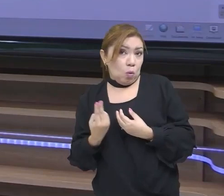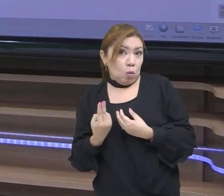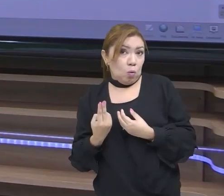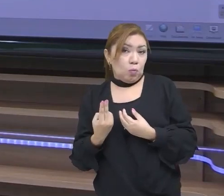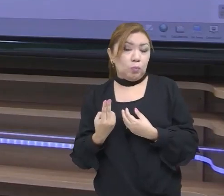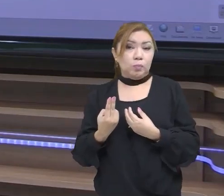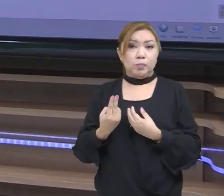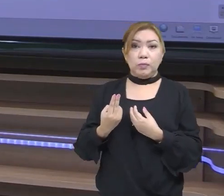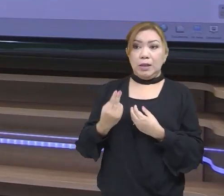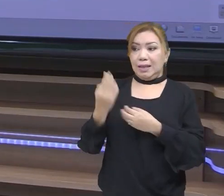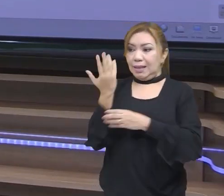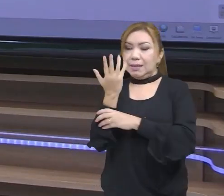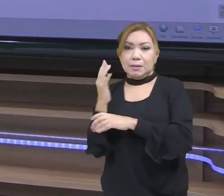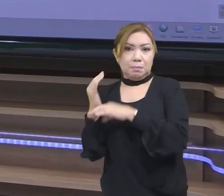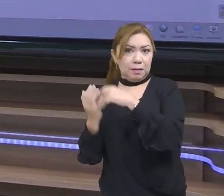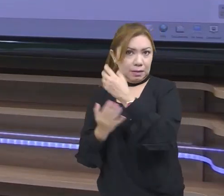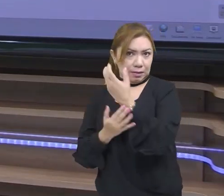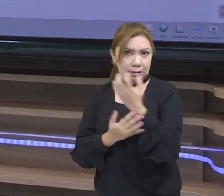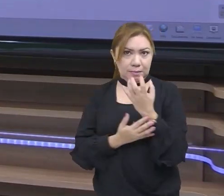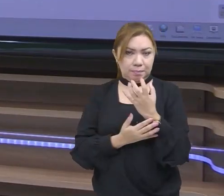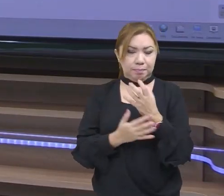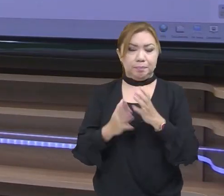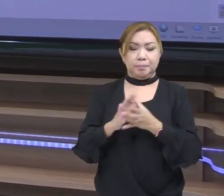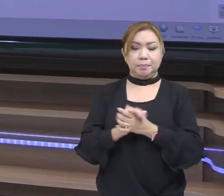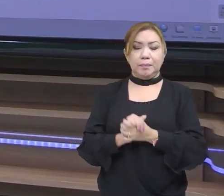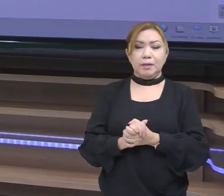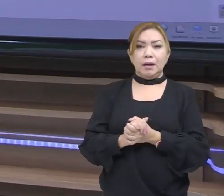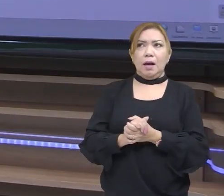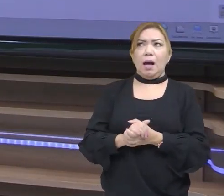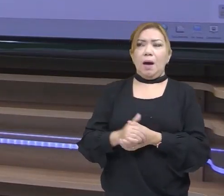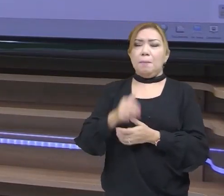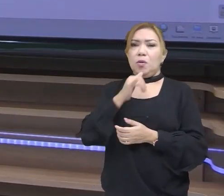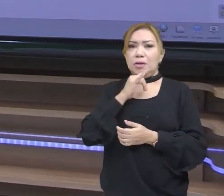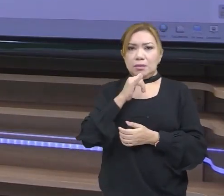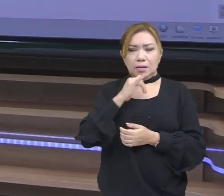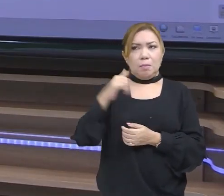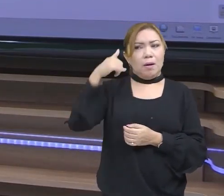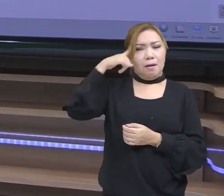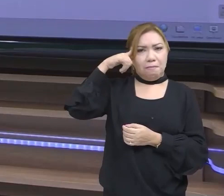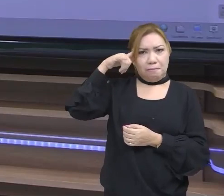também produz carne, né? Para ela ser um animal muito grande, ela também produz